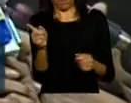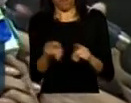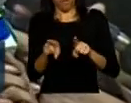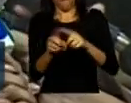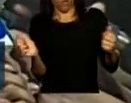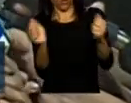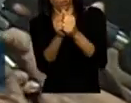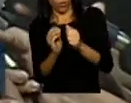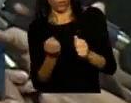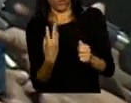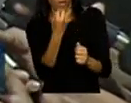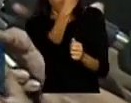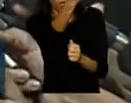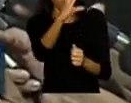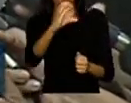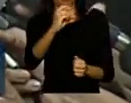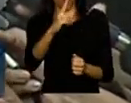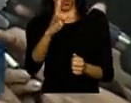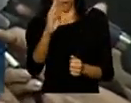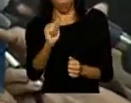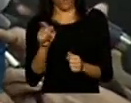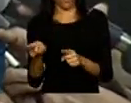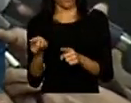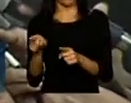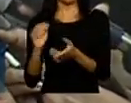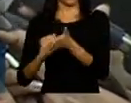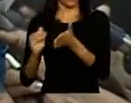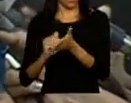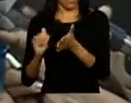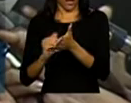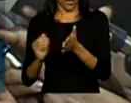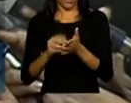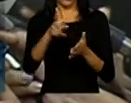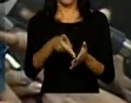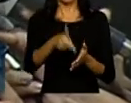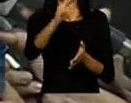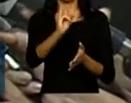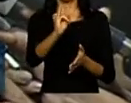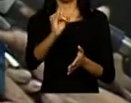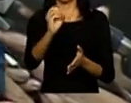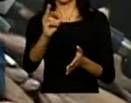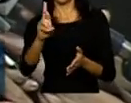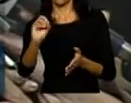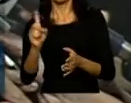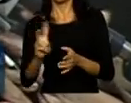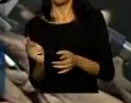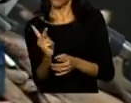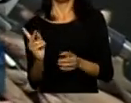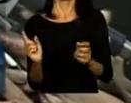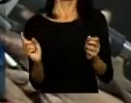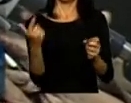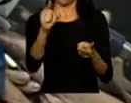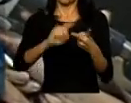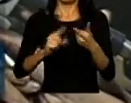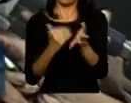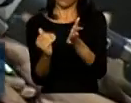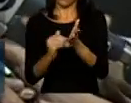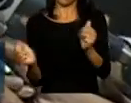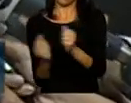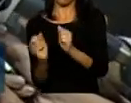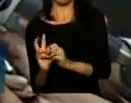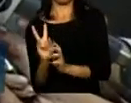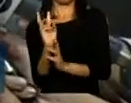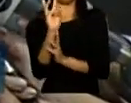e Foi confirmado a ida do secretária truque ouro do outro secretários também vão para cuba e estarão junto conosco em Cuba